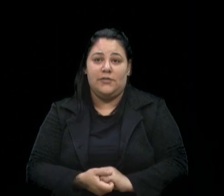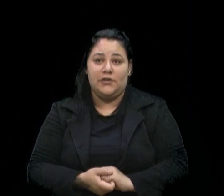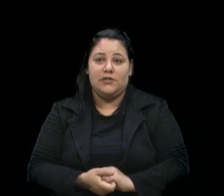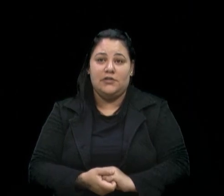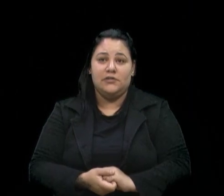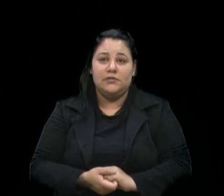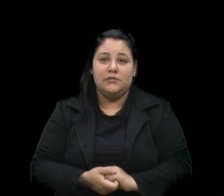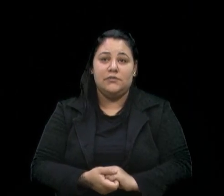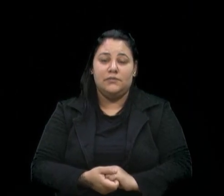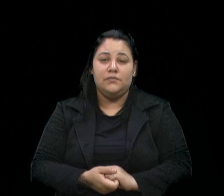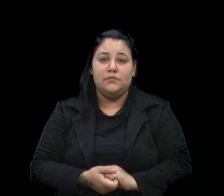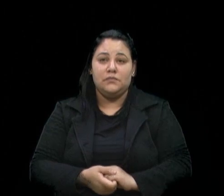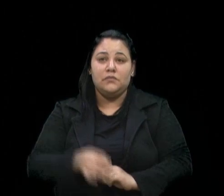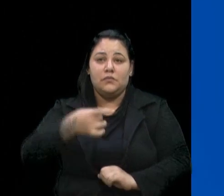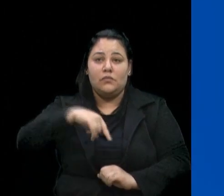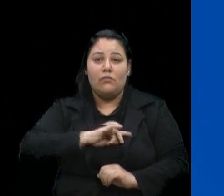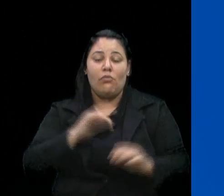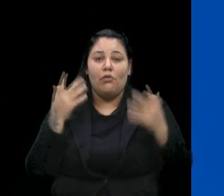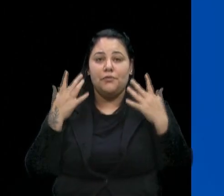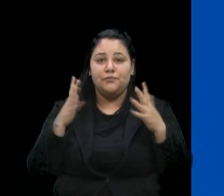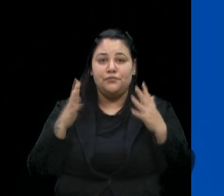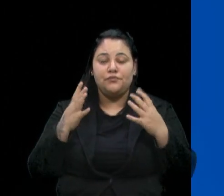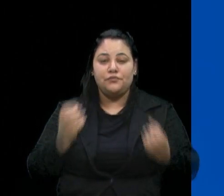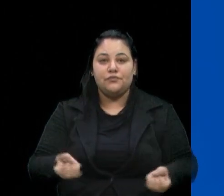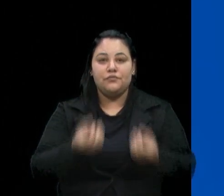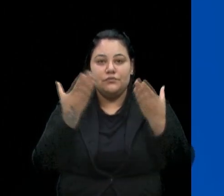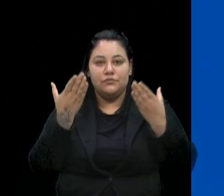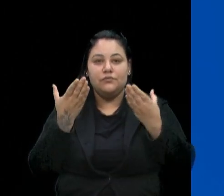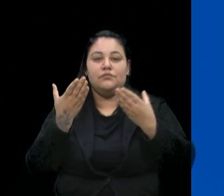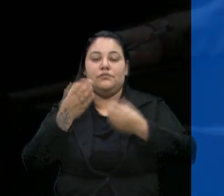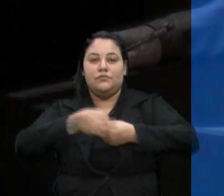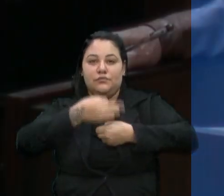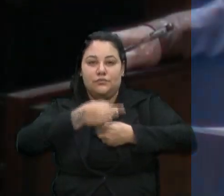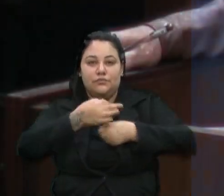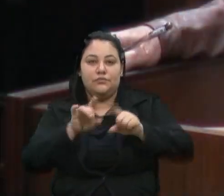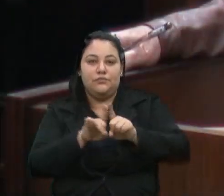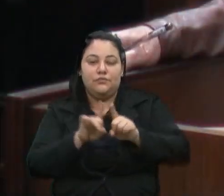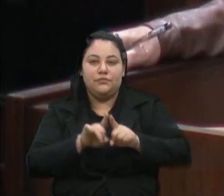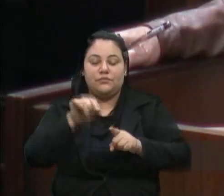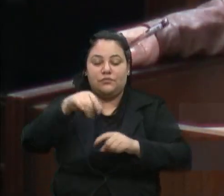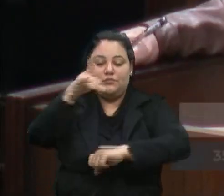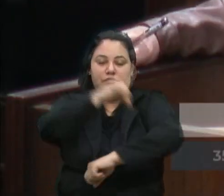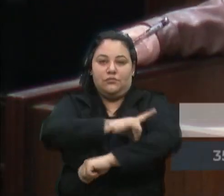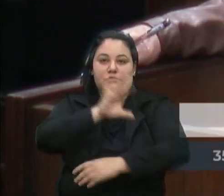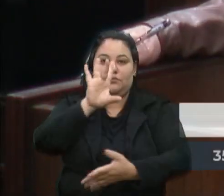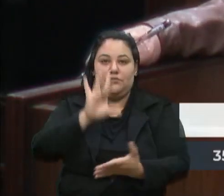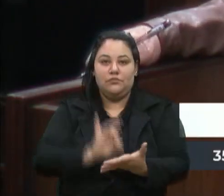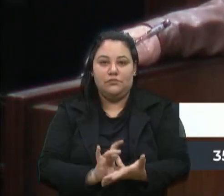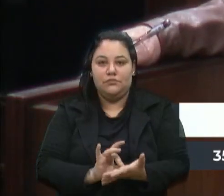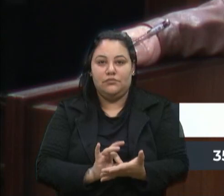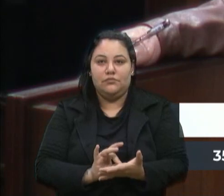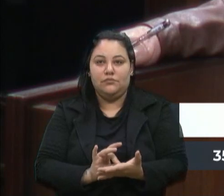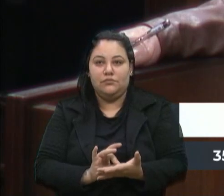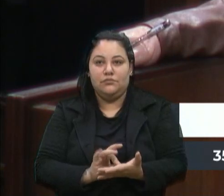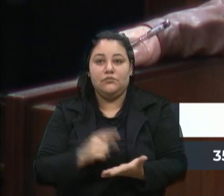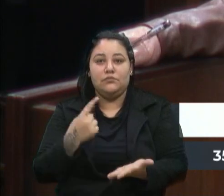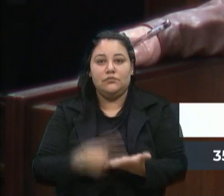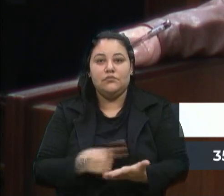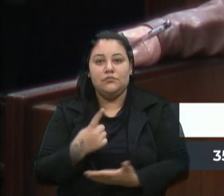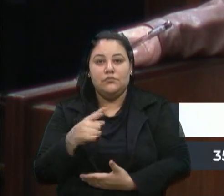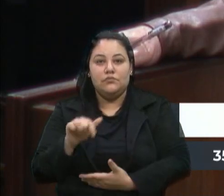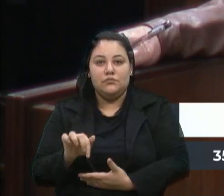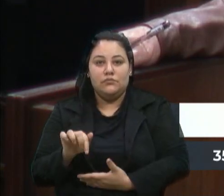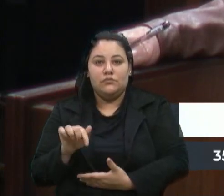Será durante as comemorações da Festa da Uva. E essa data está marcada para o dia 17 de fevereiro.